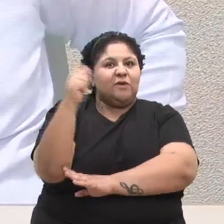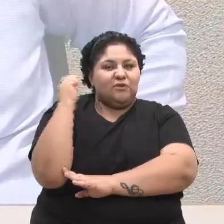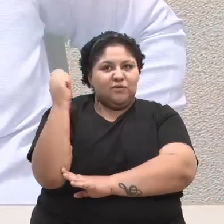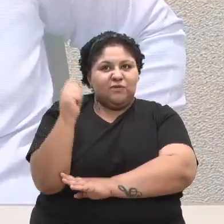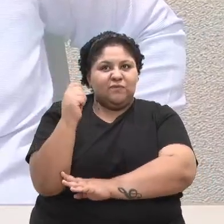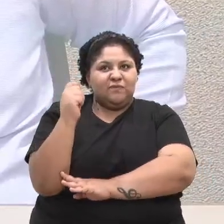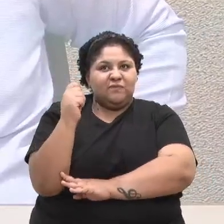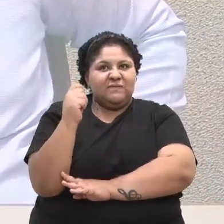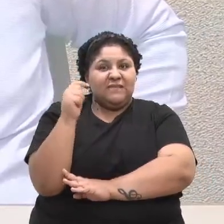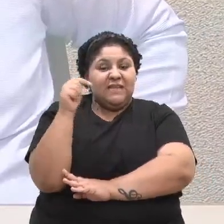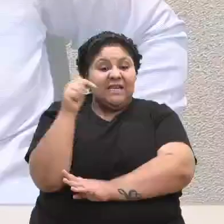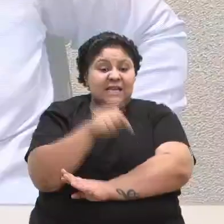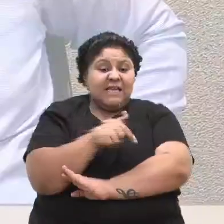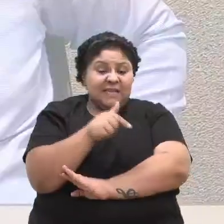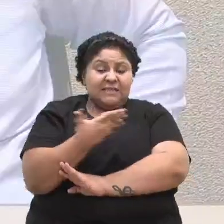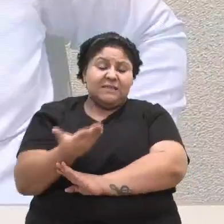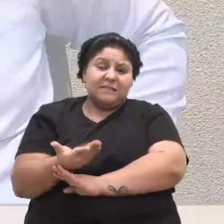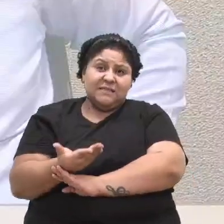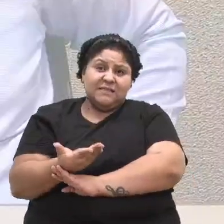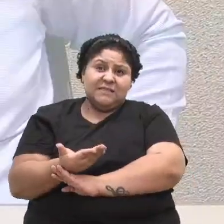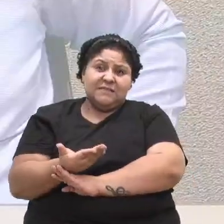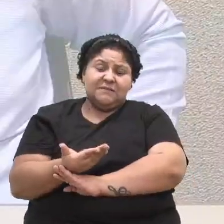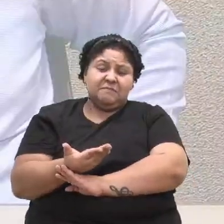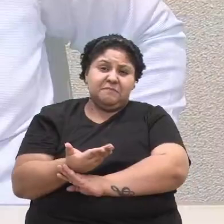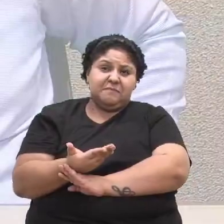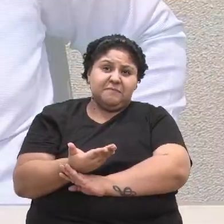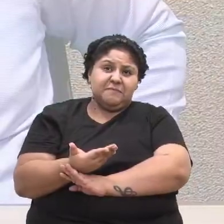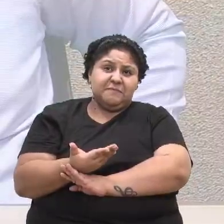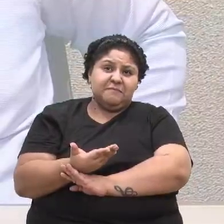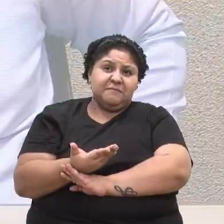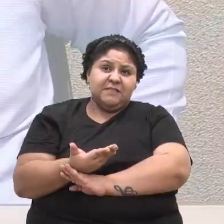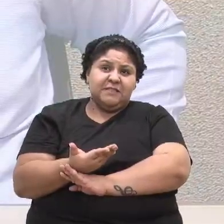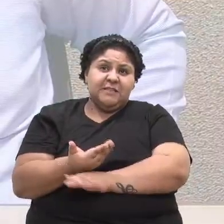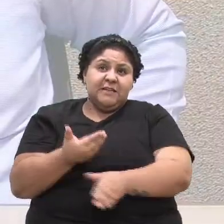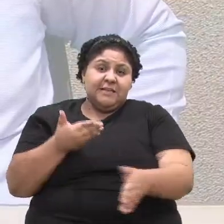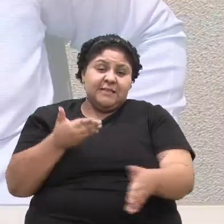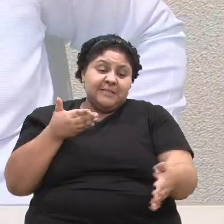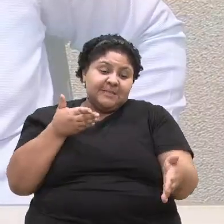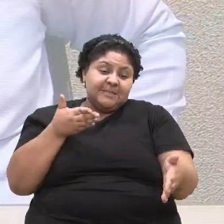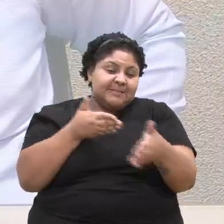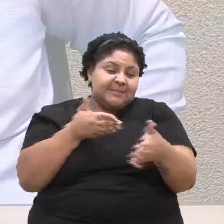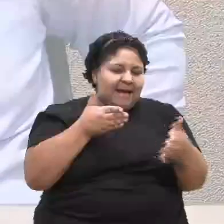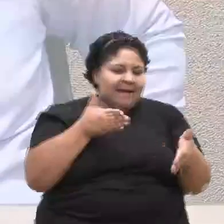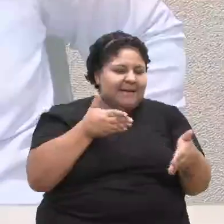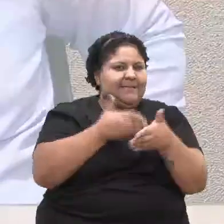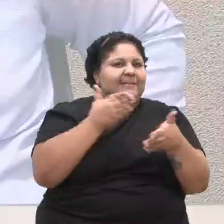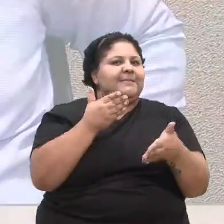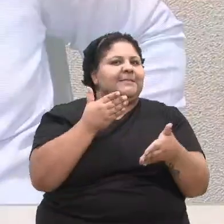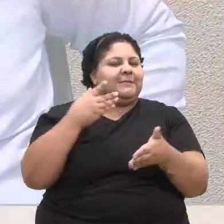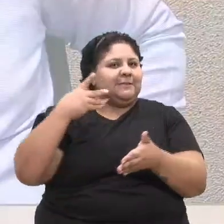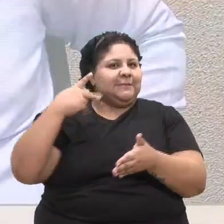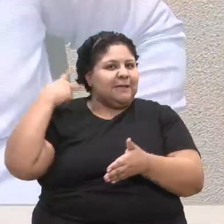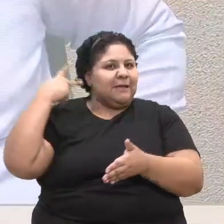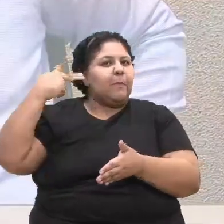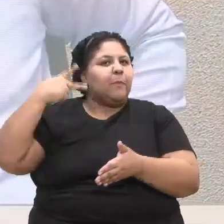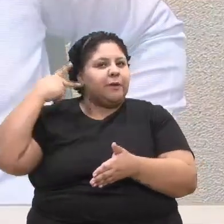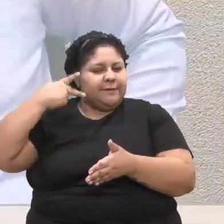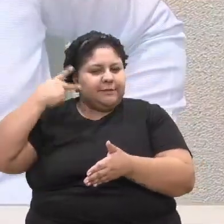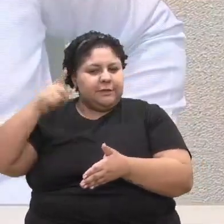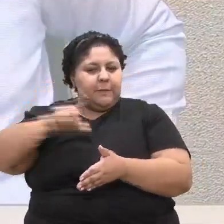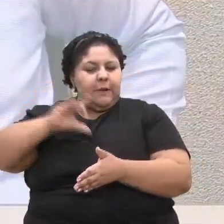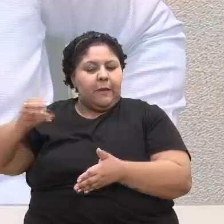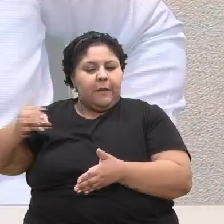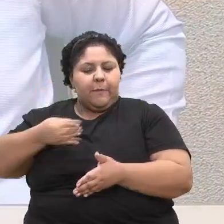E essa questão deles se infiltrarem na política para conseguir tirar proveito, isso não